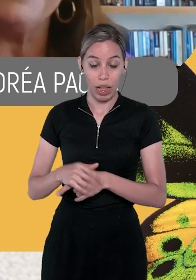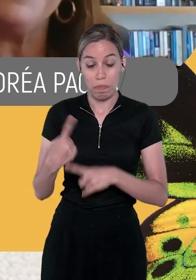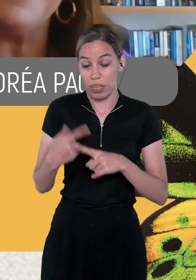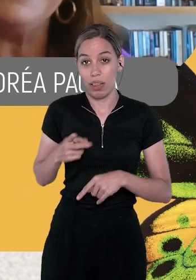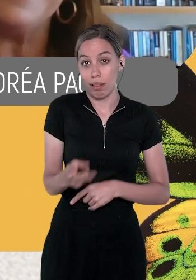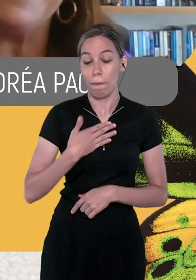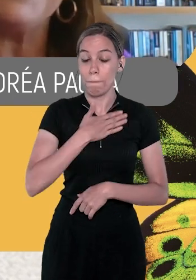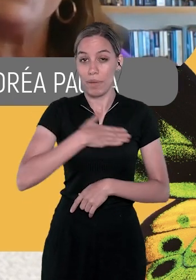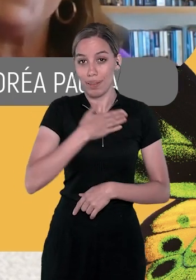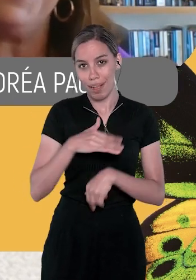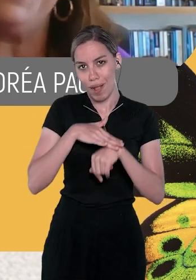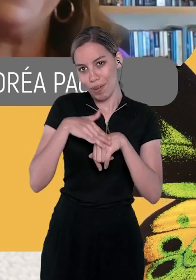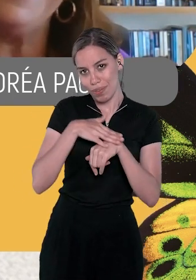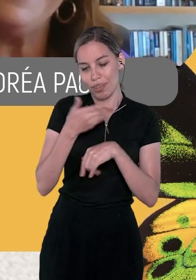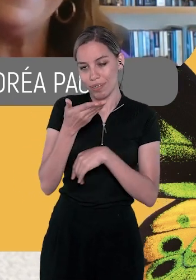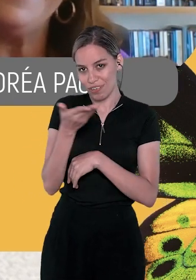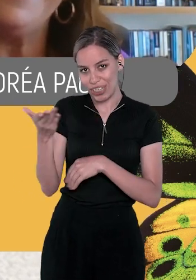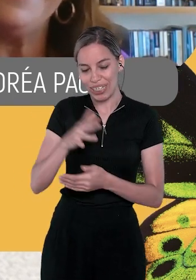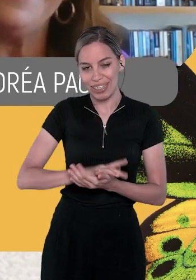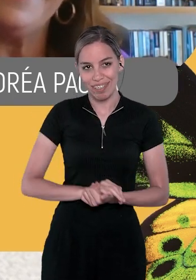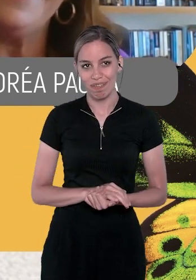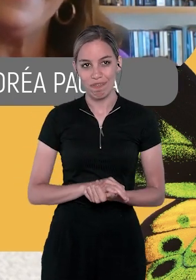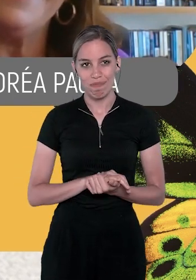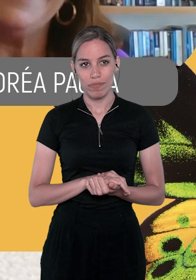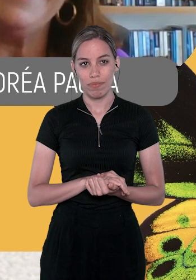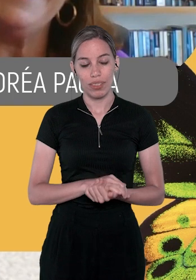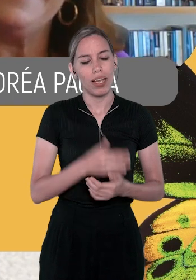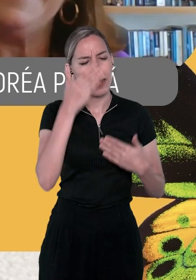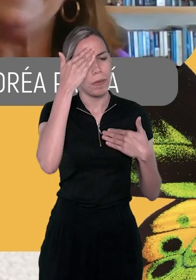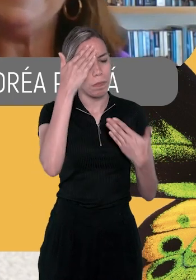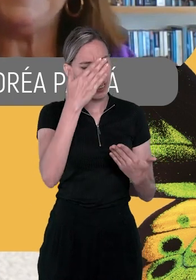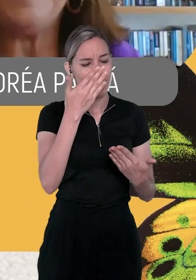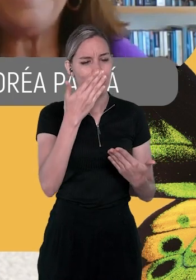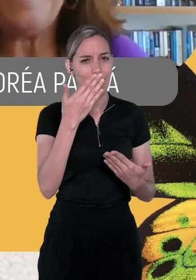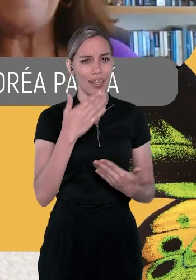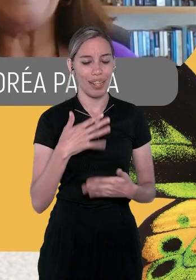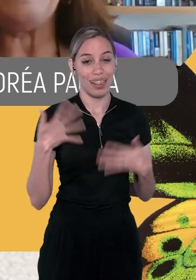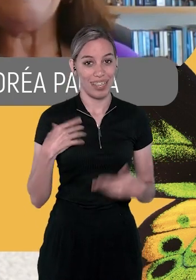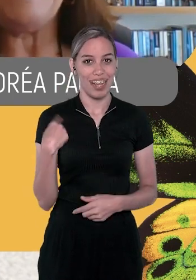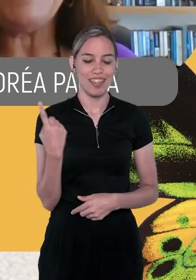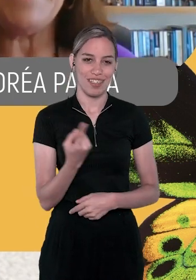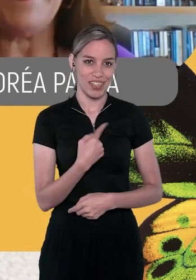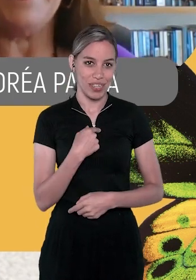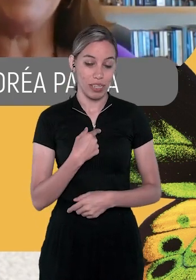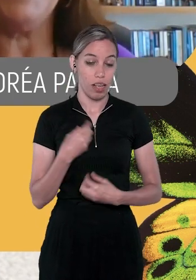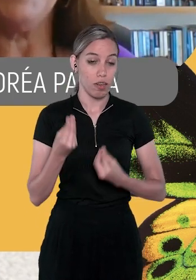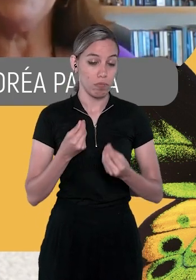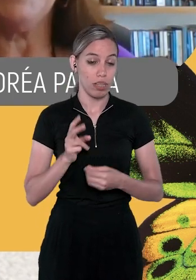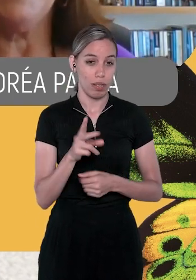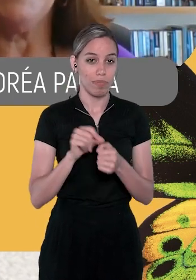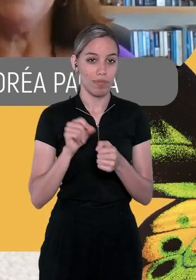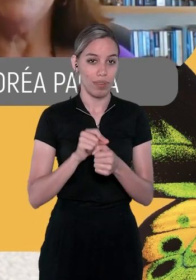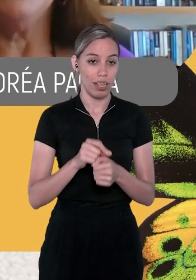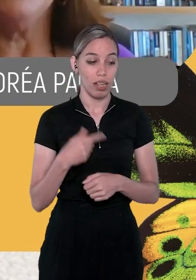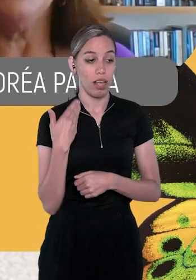sentada em frente a uma parede branca com quadros expostos ao lado de uma estante de livros. Bem, como a gente sempre faz, eu